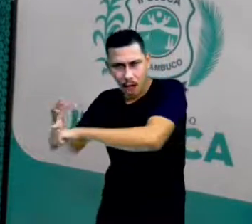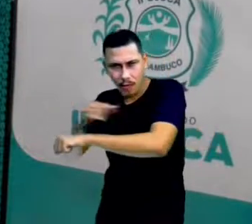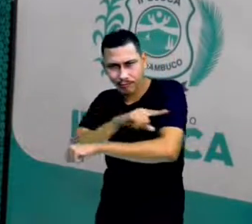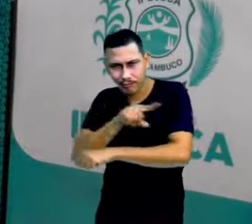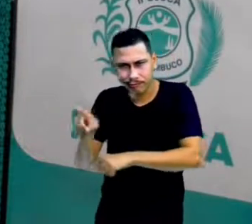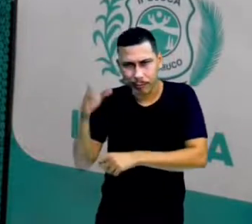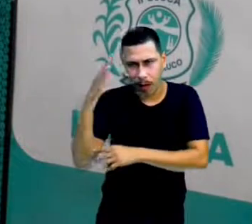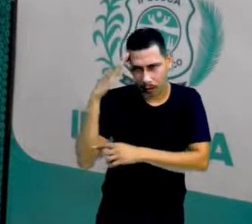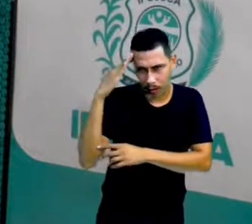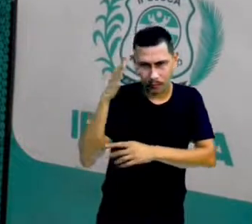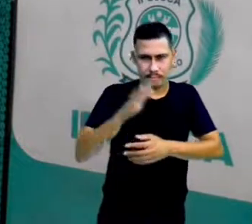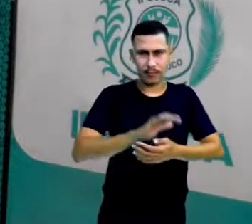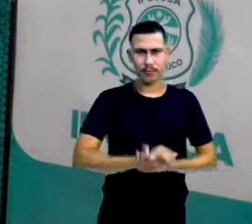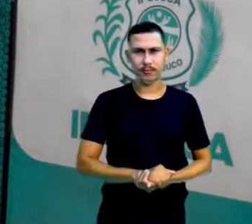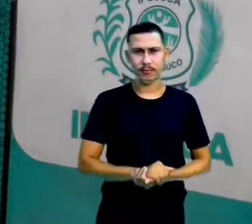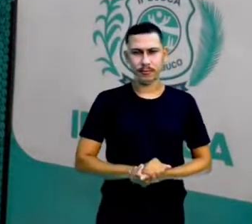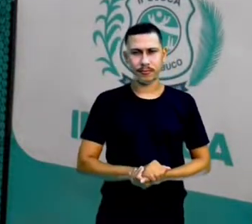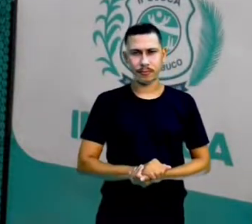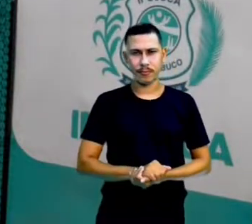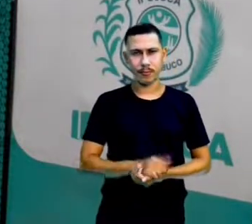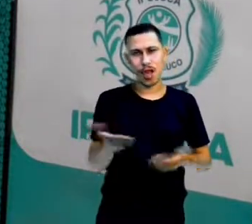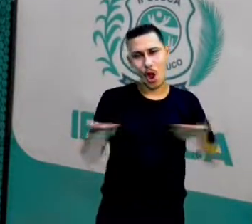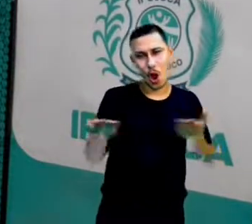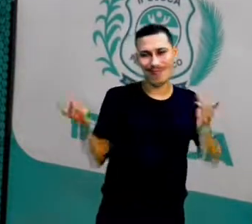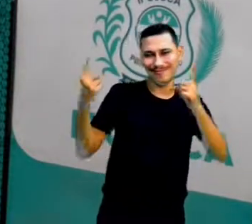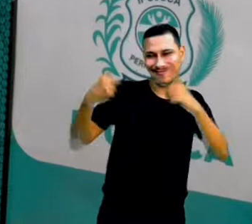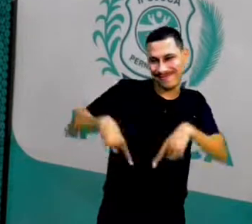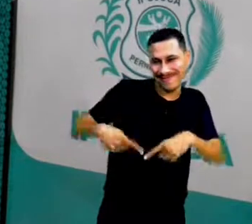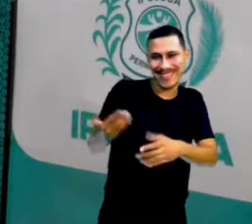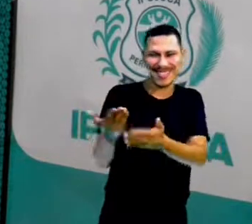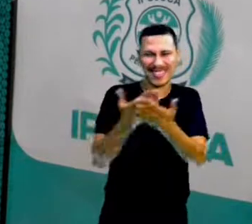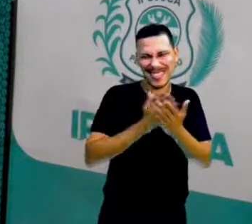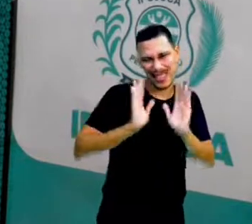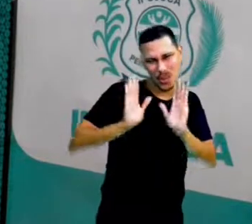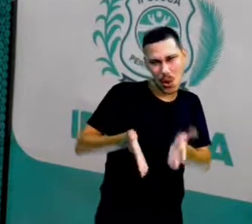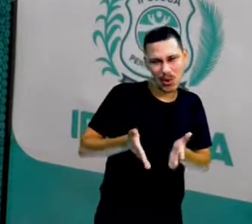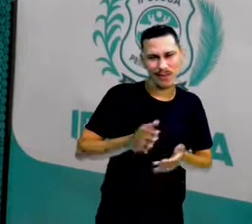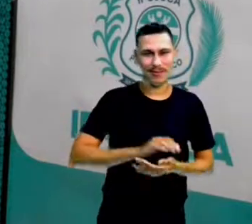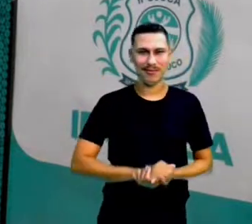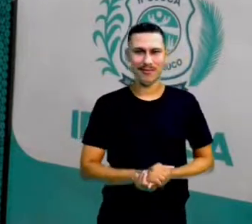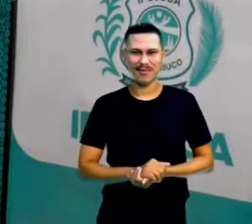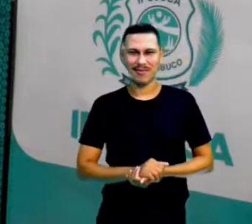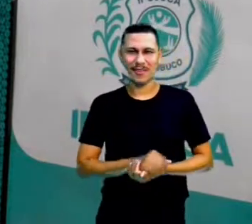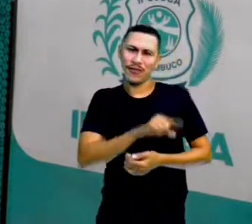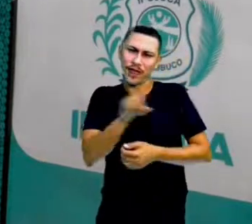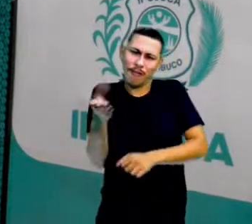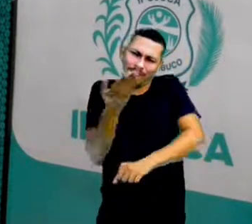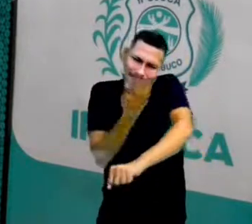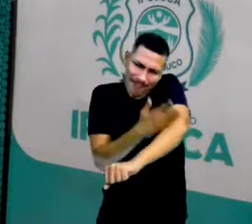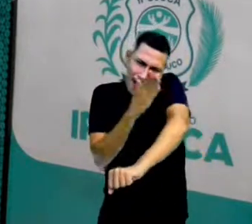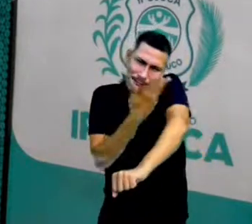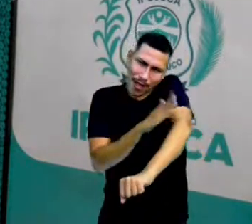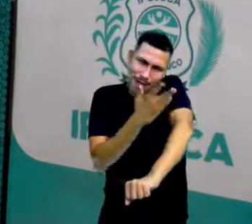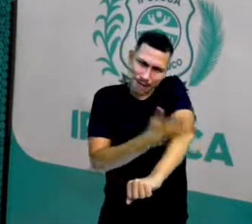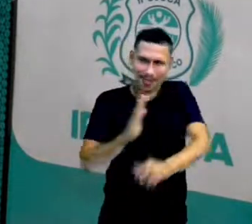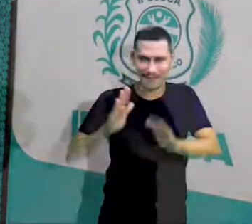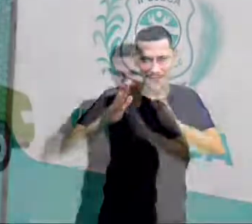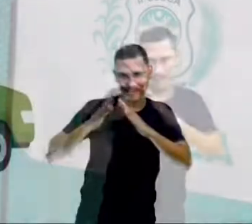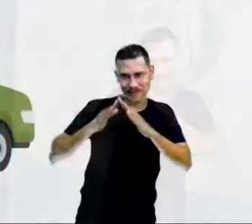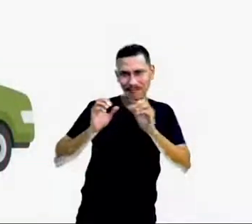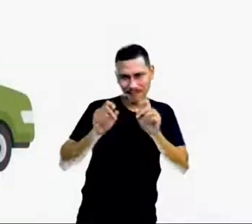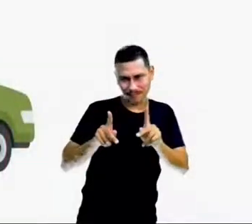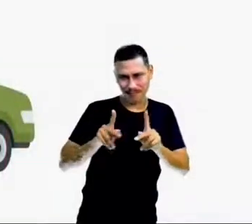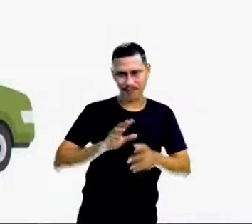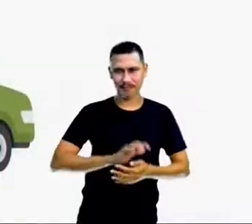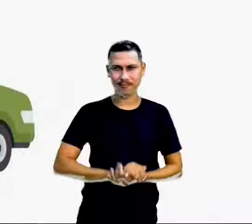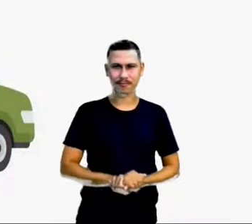um pouquinho? Então, vamos lá para o desafio da aula de hoje para você praticar em casa, ok?